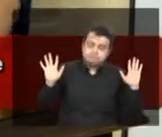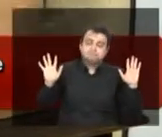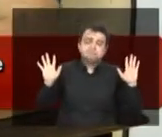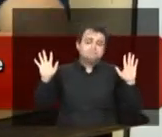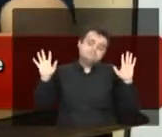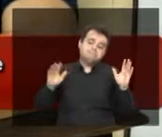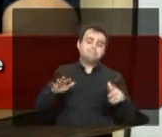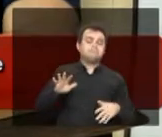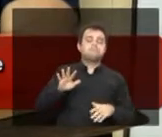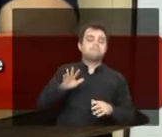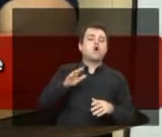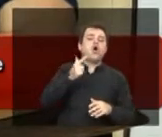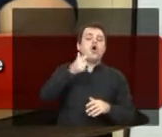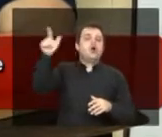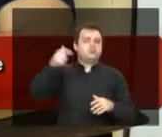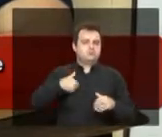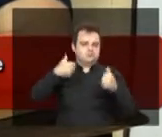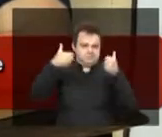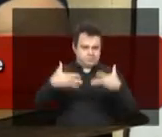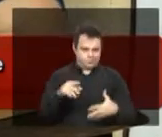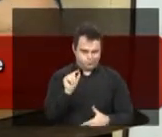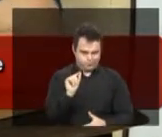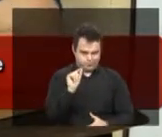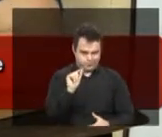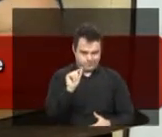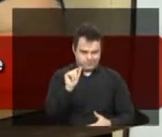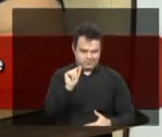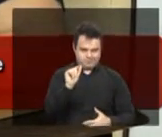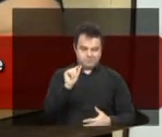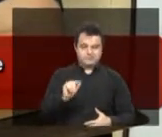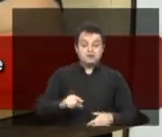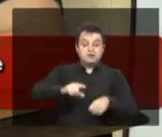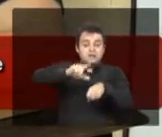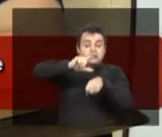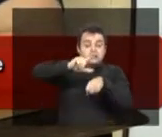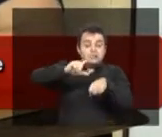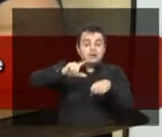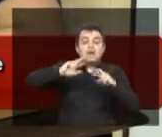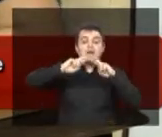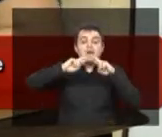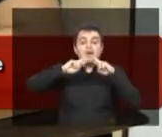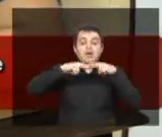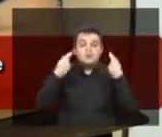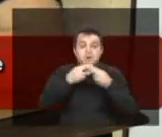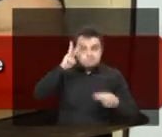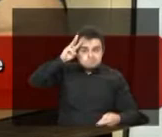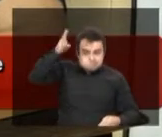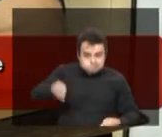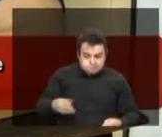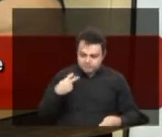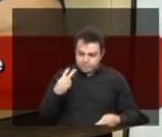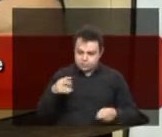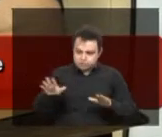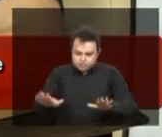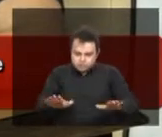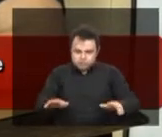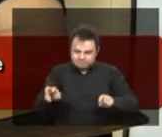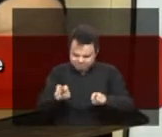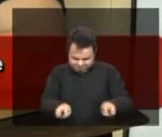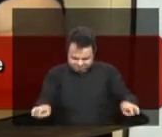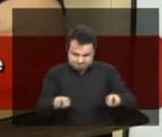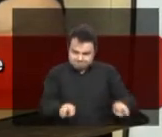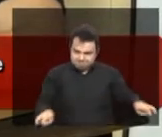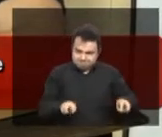detalhe de lado, mas o que eu quero destacar, eu não sou contra o tempo, a permanência dos vereadores aqui. Eu